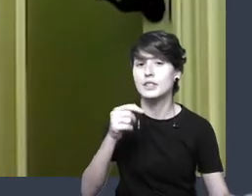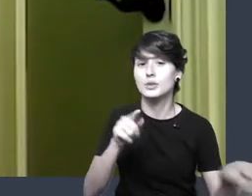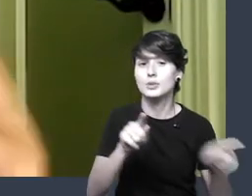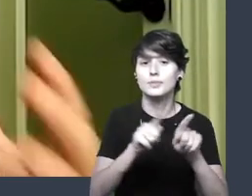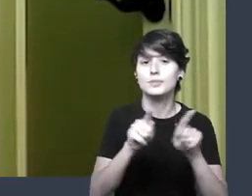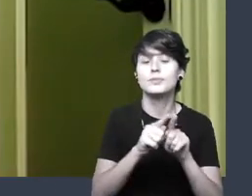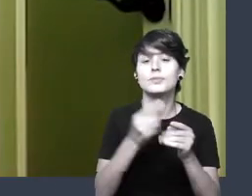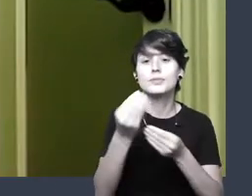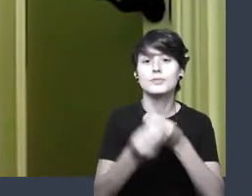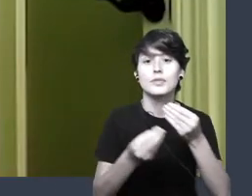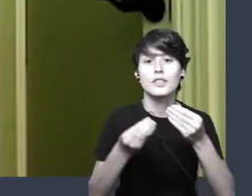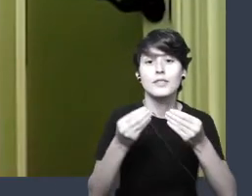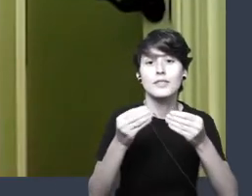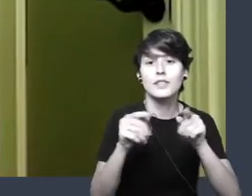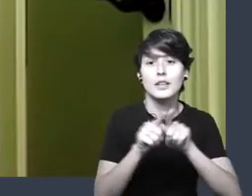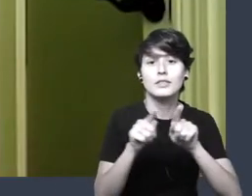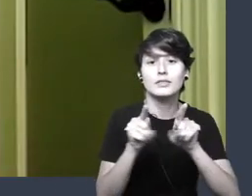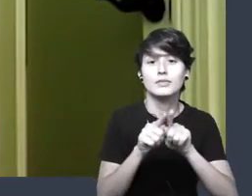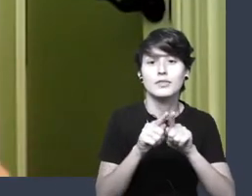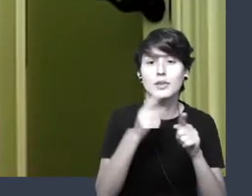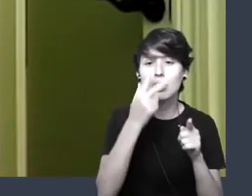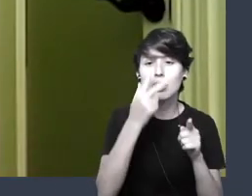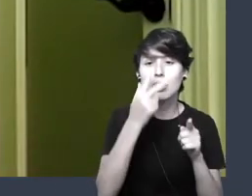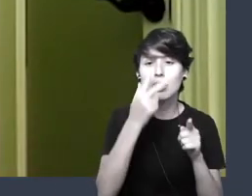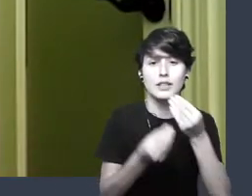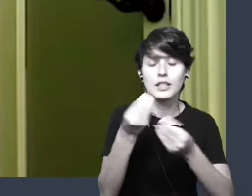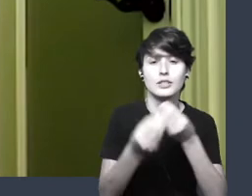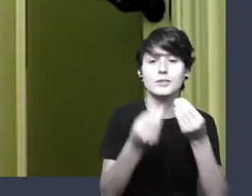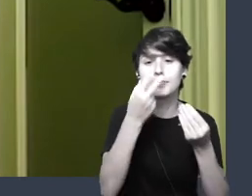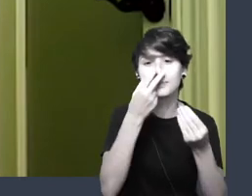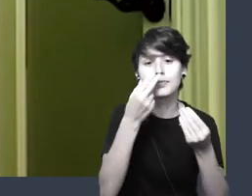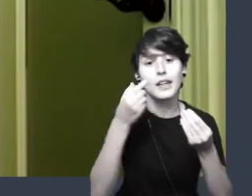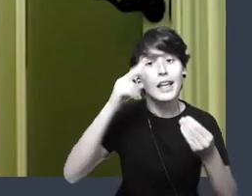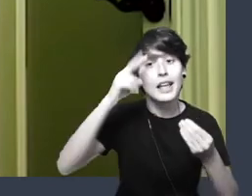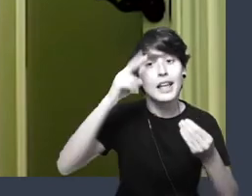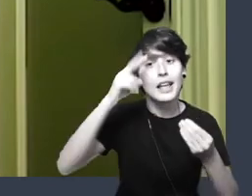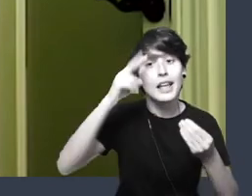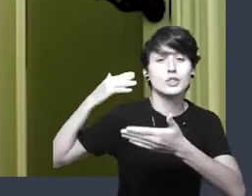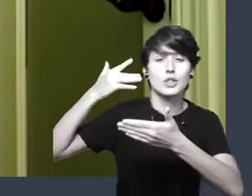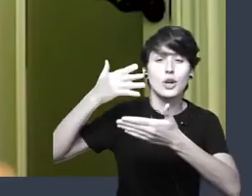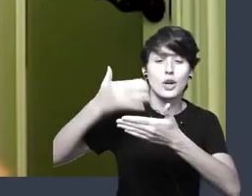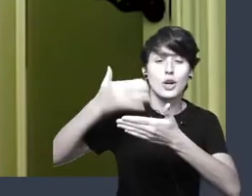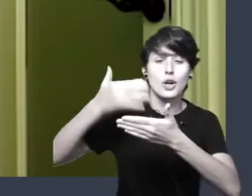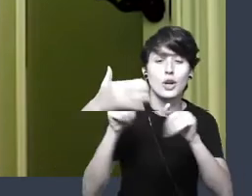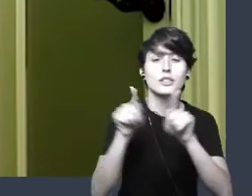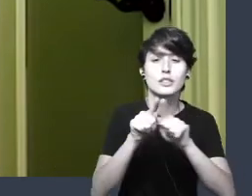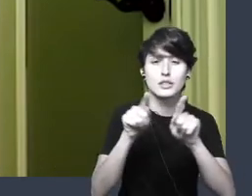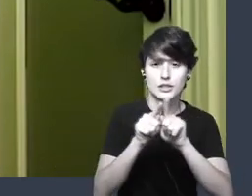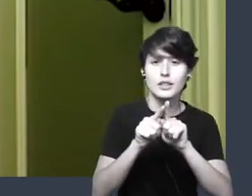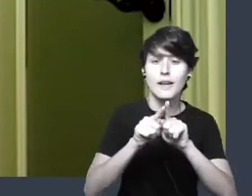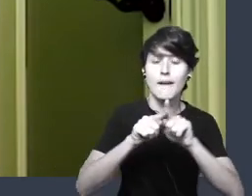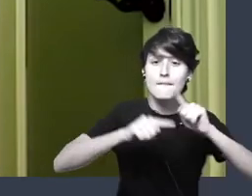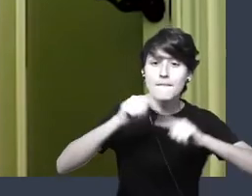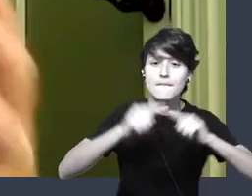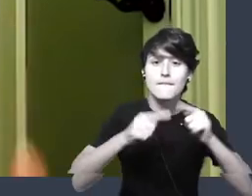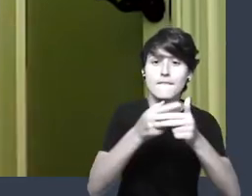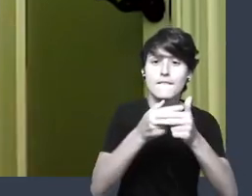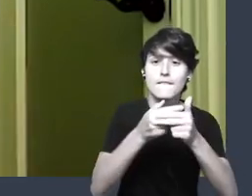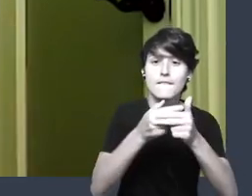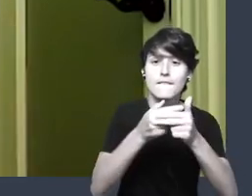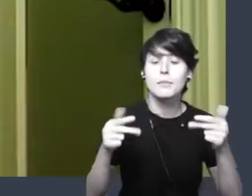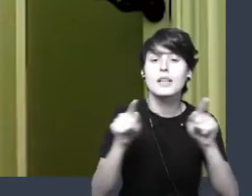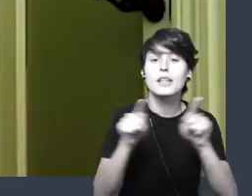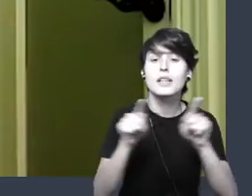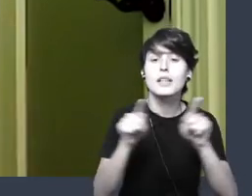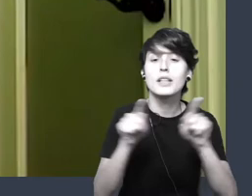de todos esses exemplos que eu mostrei, de tudo que eu falei sobre a história da discriminação, da ferramenta também, né? Em